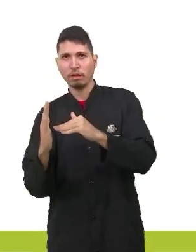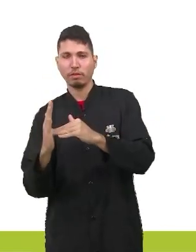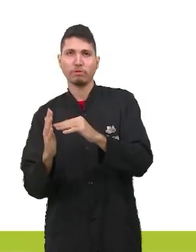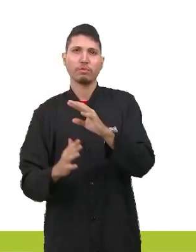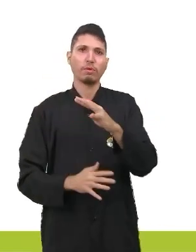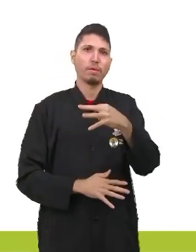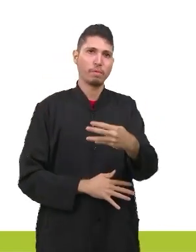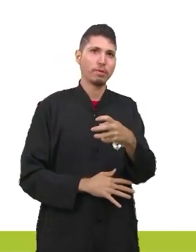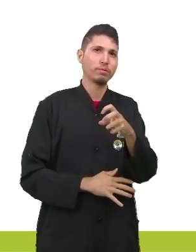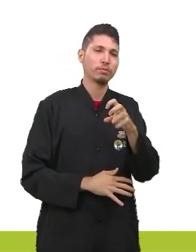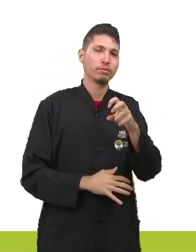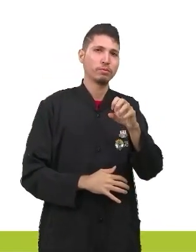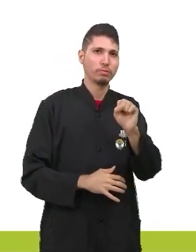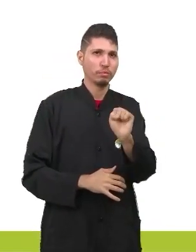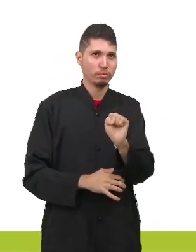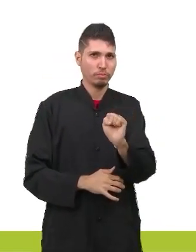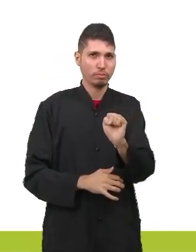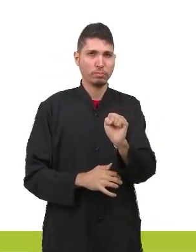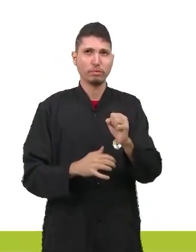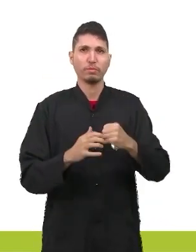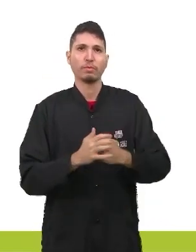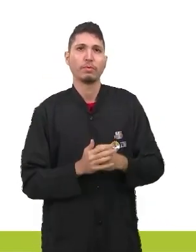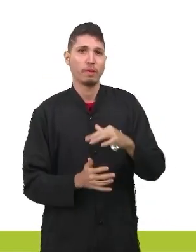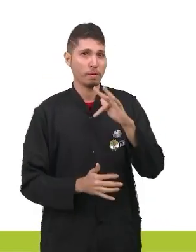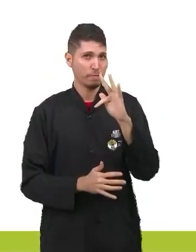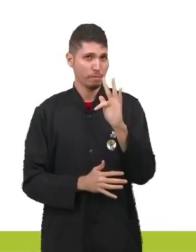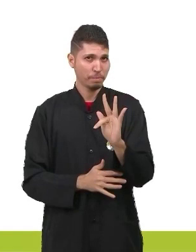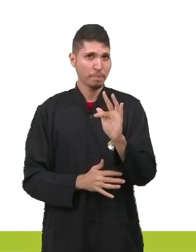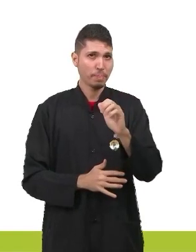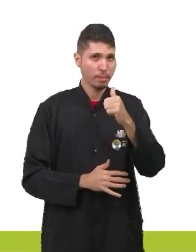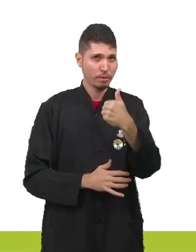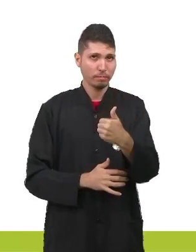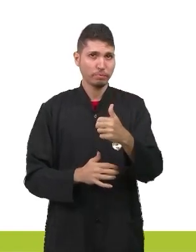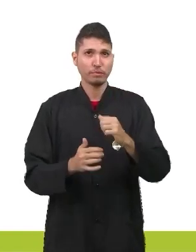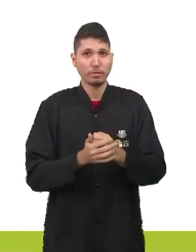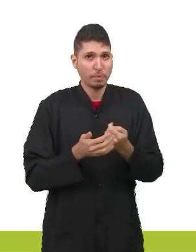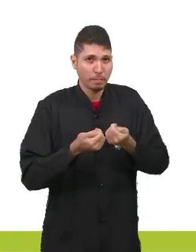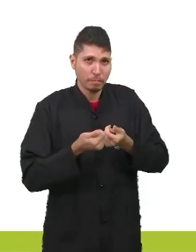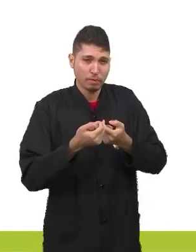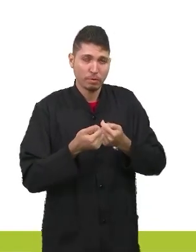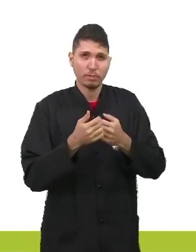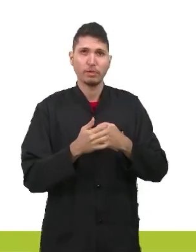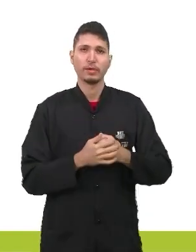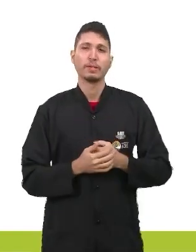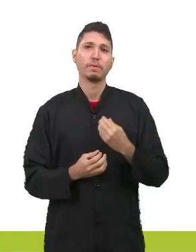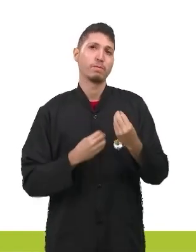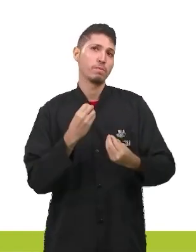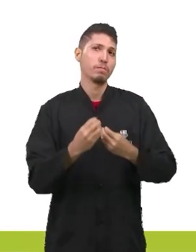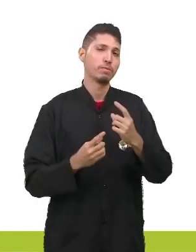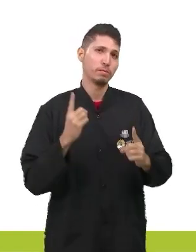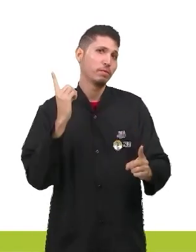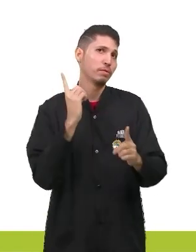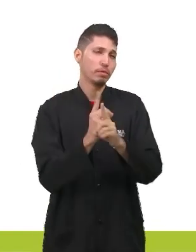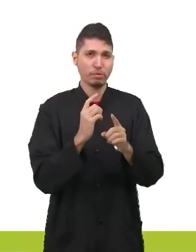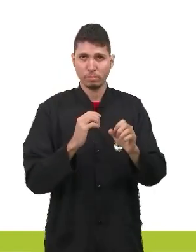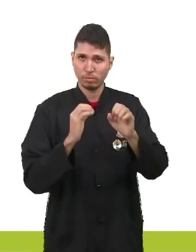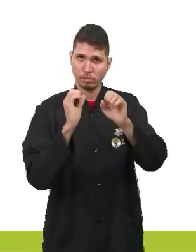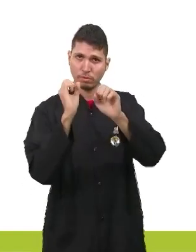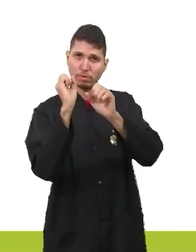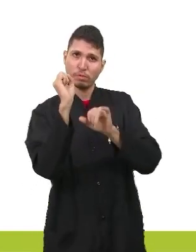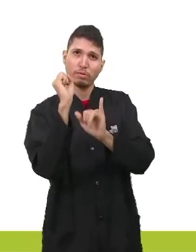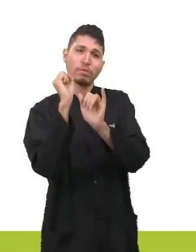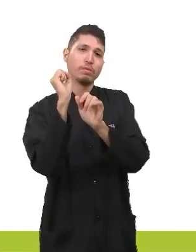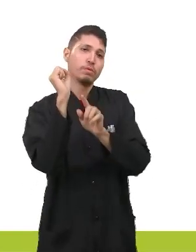lei de formação, tá bom? Que é uma função do primeiro grau. Gente, dica, como é que eu consigo identificar que a função é polinomial do segundo